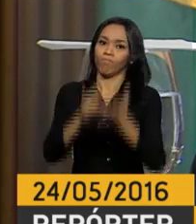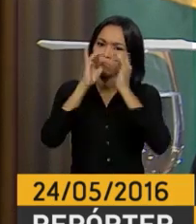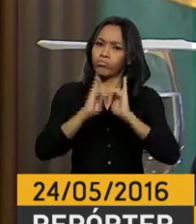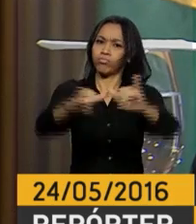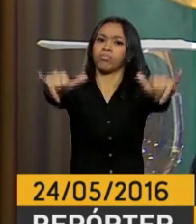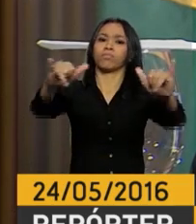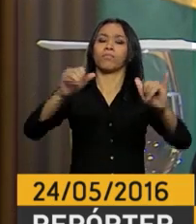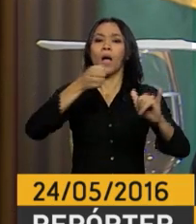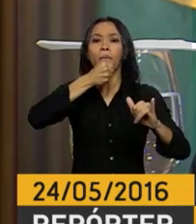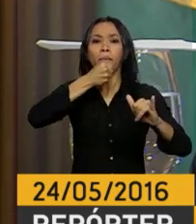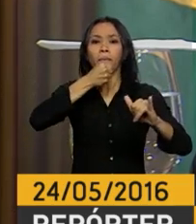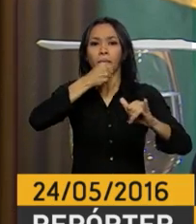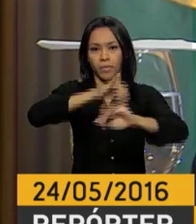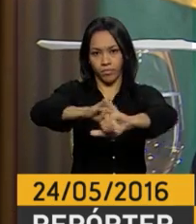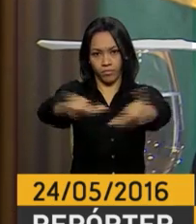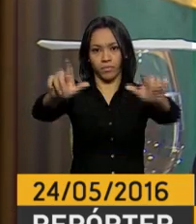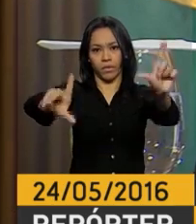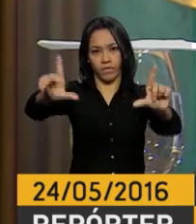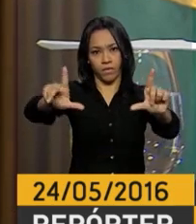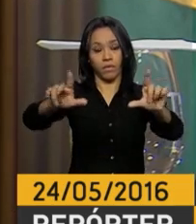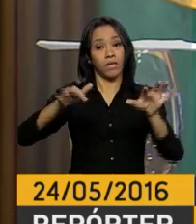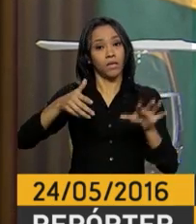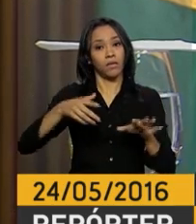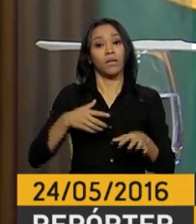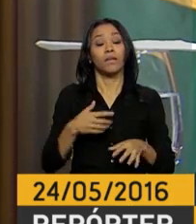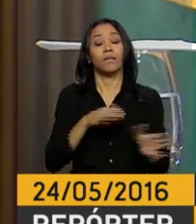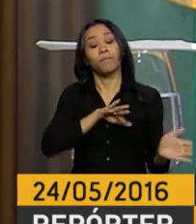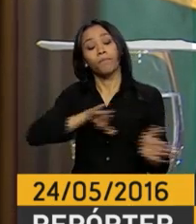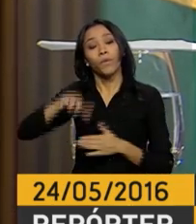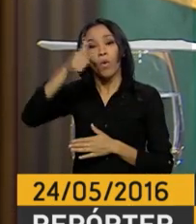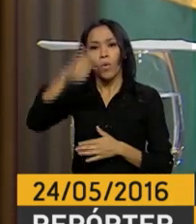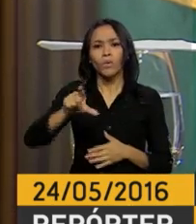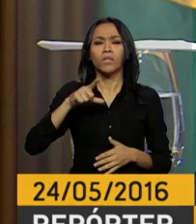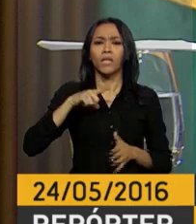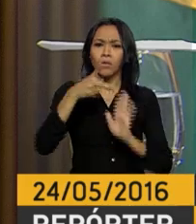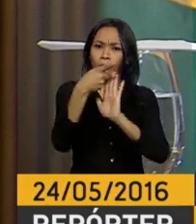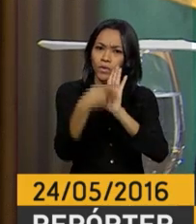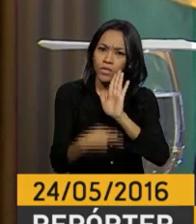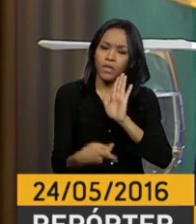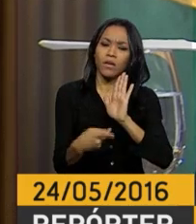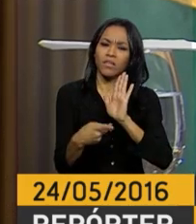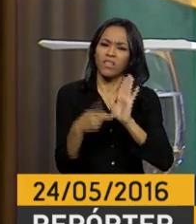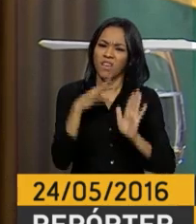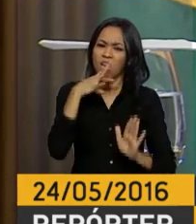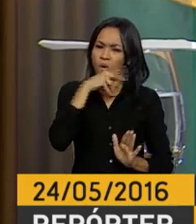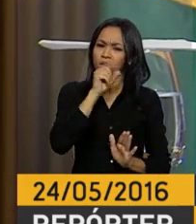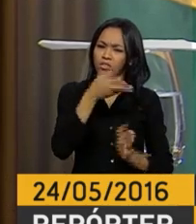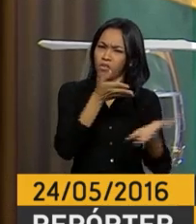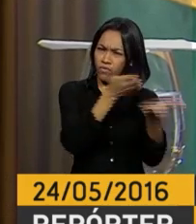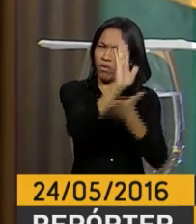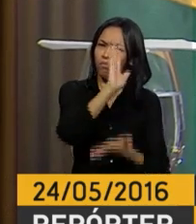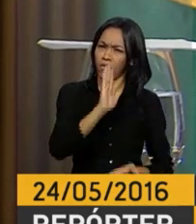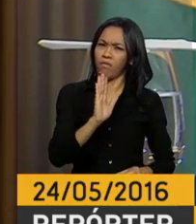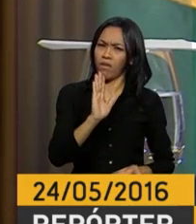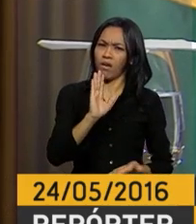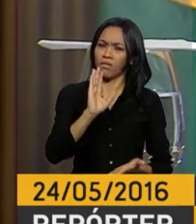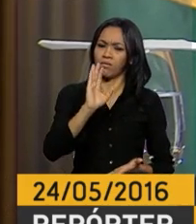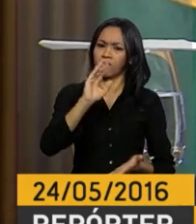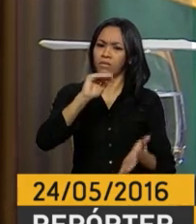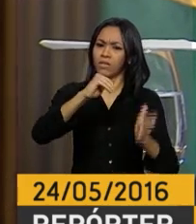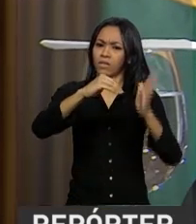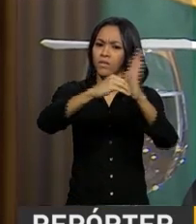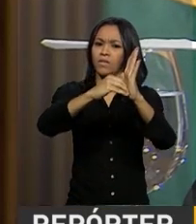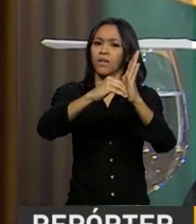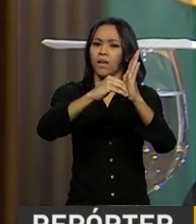falaremos com a imprensa. E também há um projeto que já, acho que já foi aprovado no Senado, que é a participação